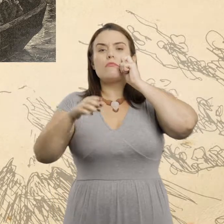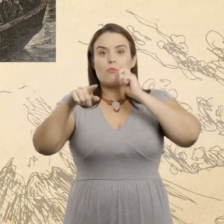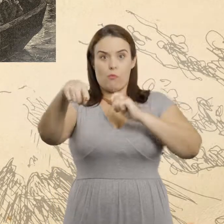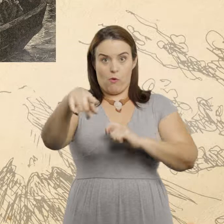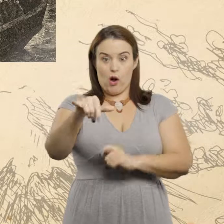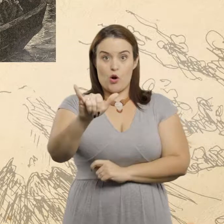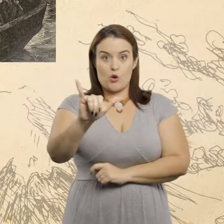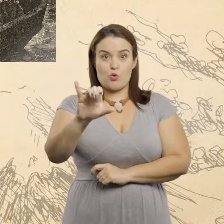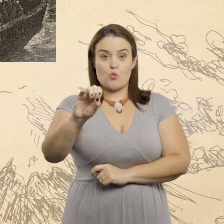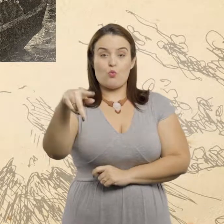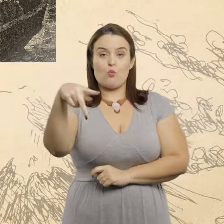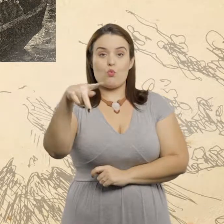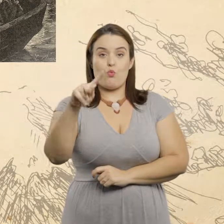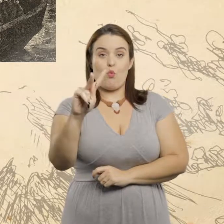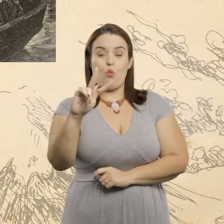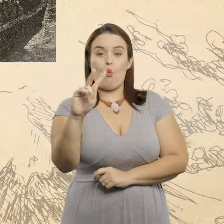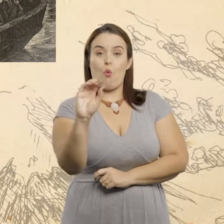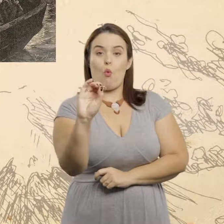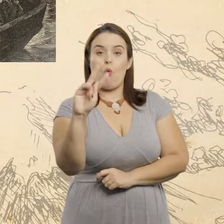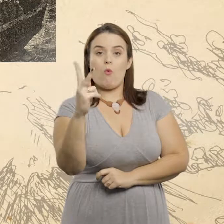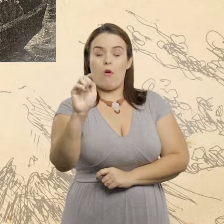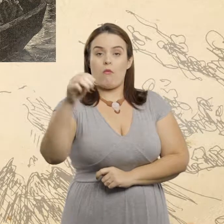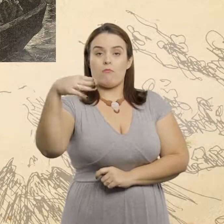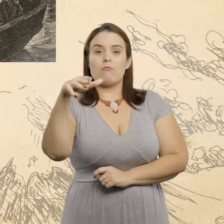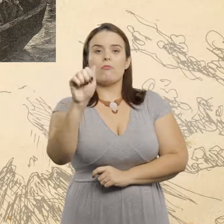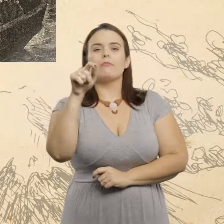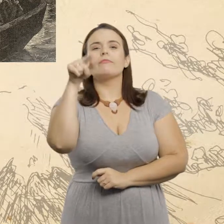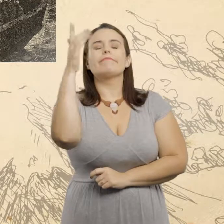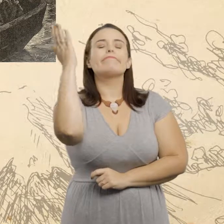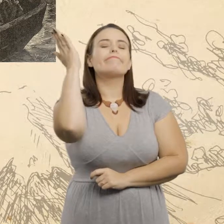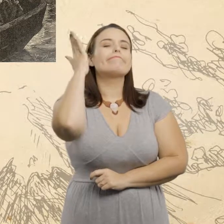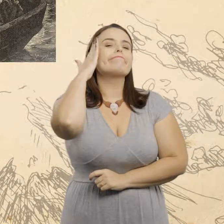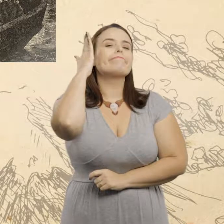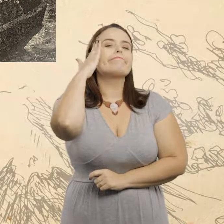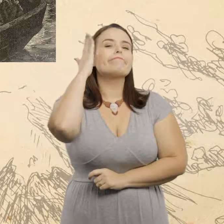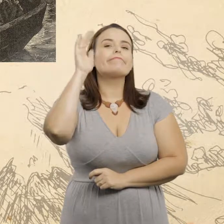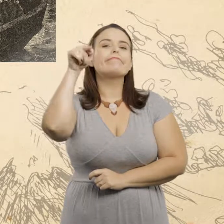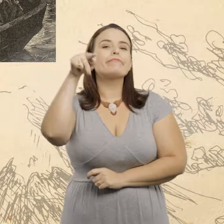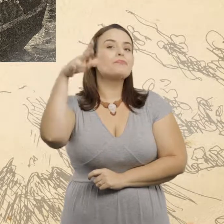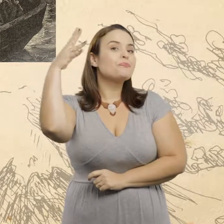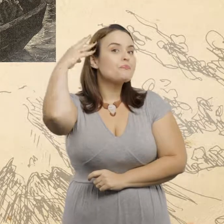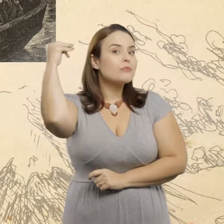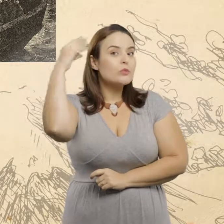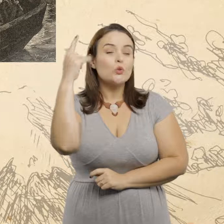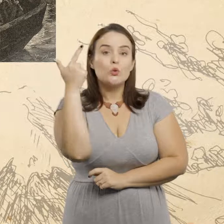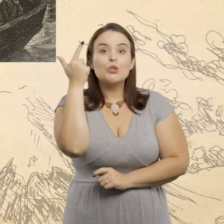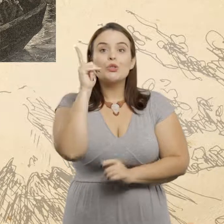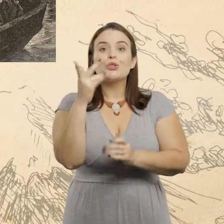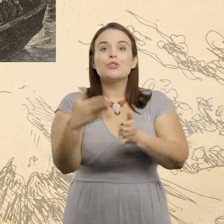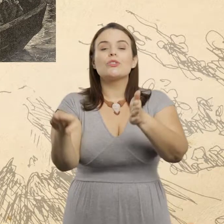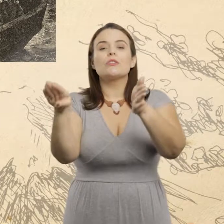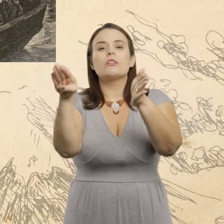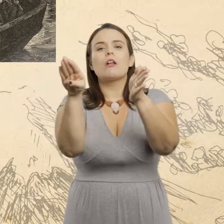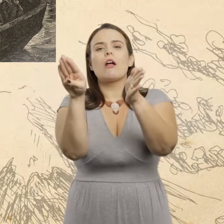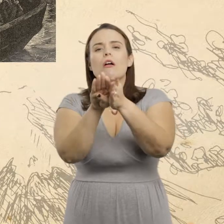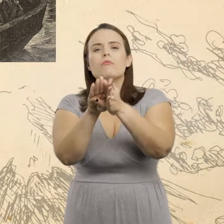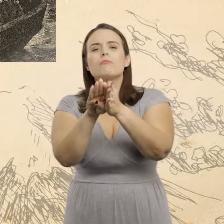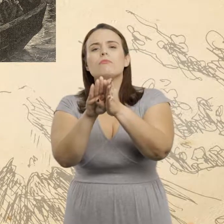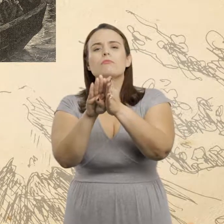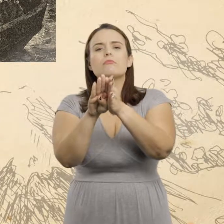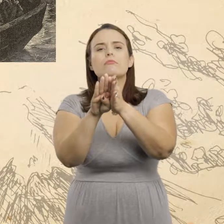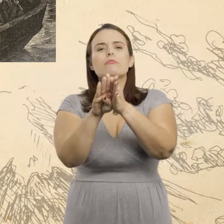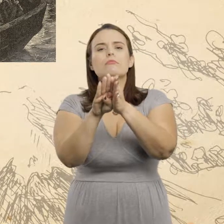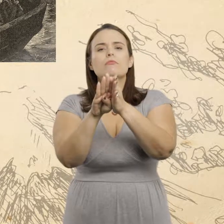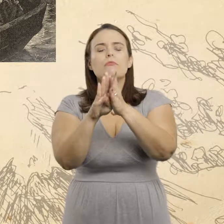Fix foi até o outro navio e descobriu que Passepartout tinha conseguido entrar nele e que já estava em Yokohama. O